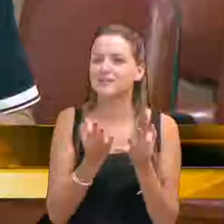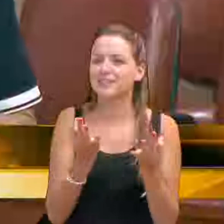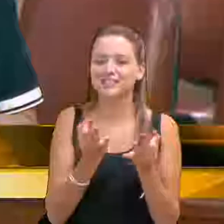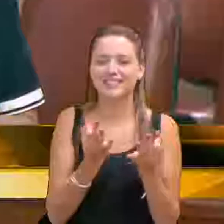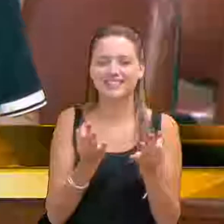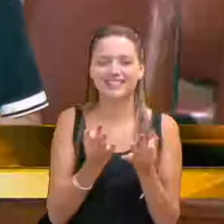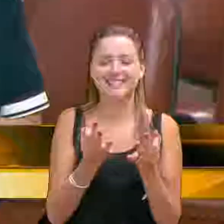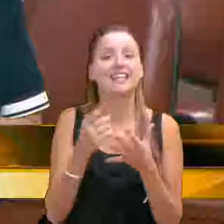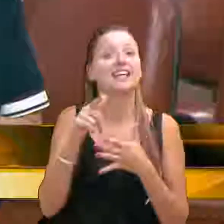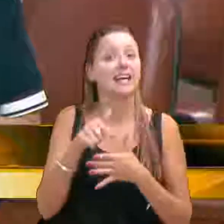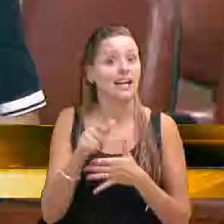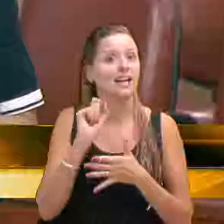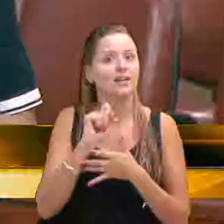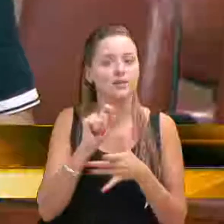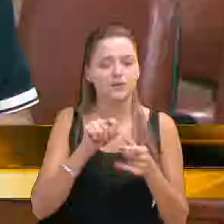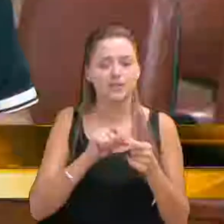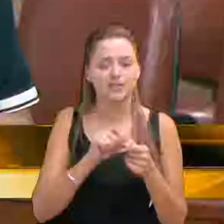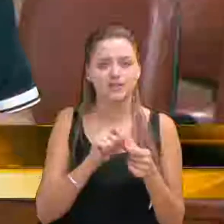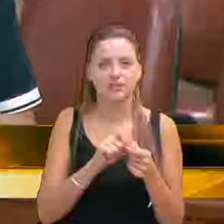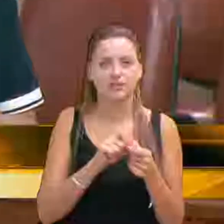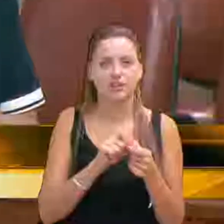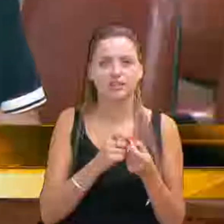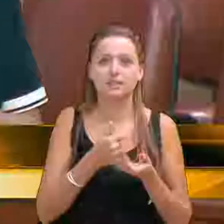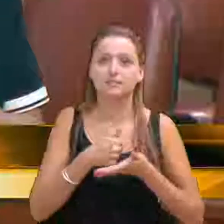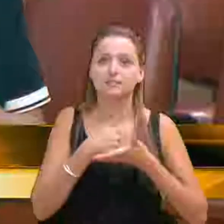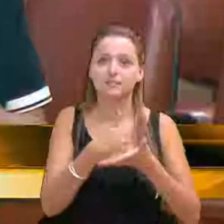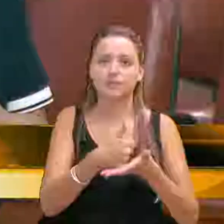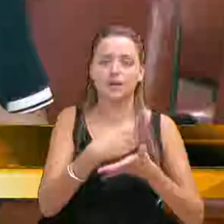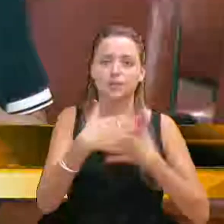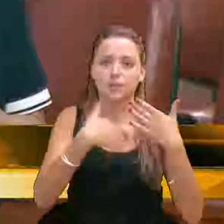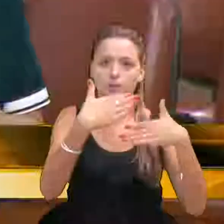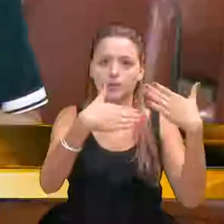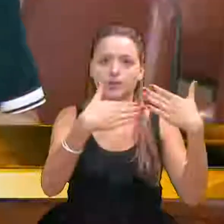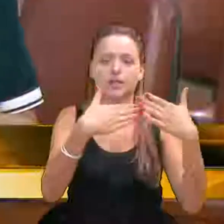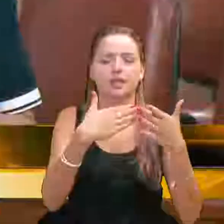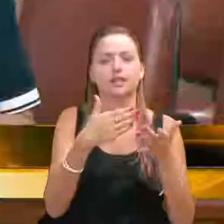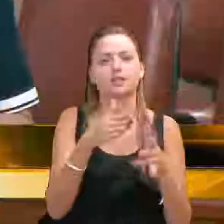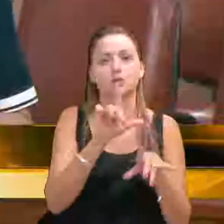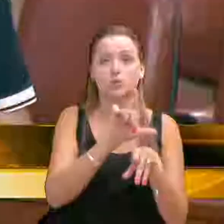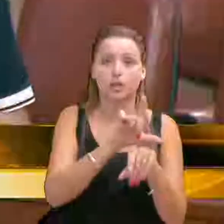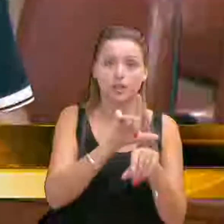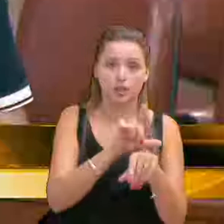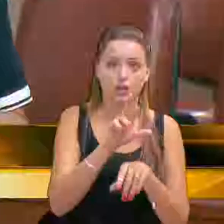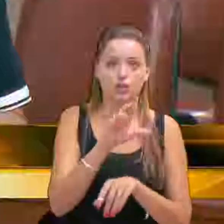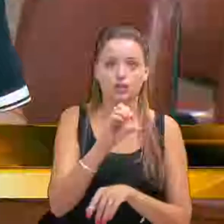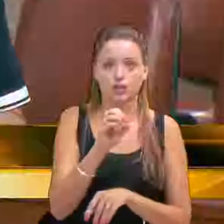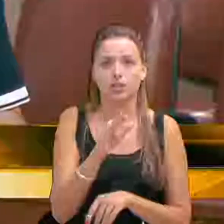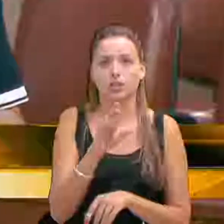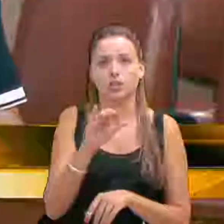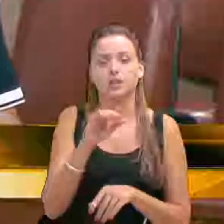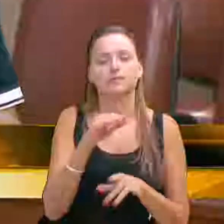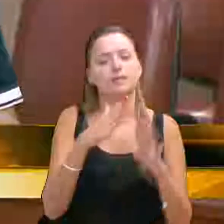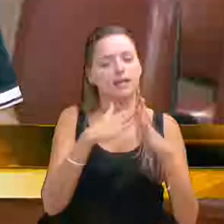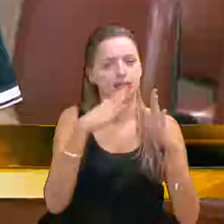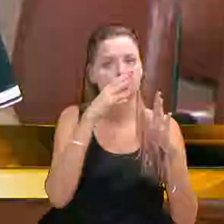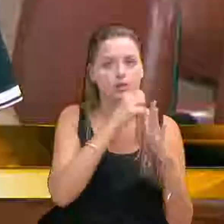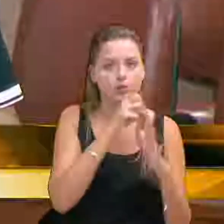e são esses fatores que certamente contribuem para o progresso dessa empresa. Desejo que a Padaria Rio